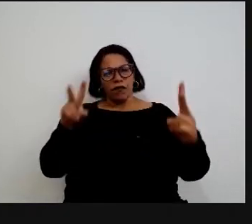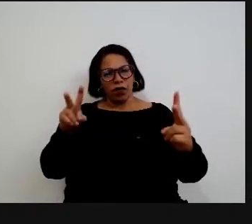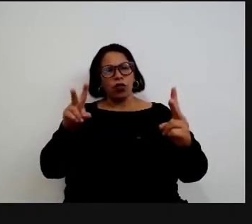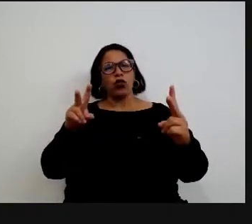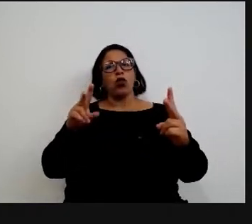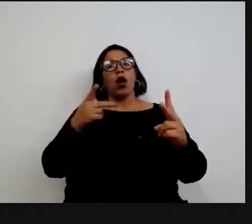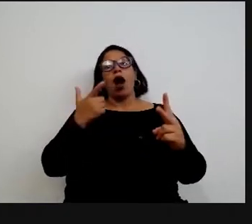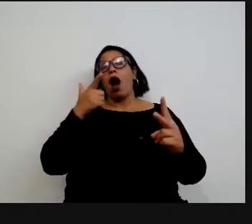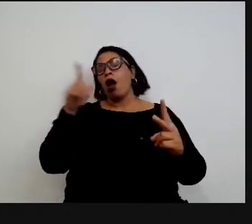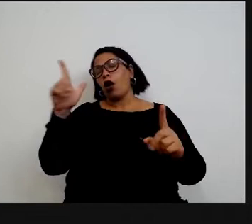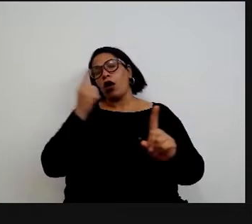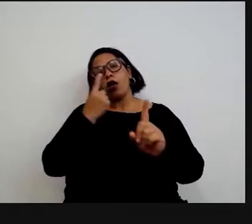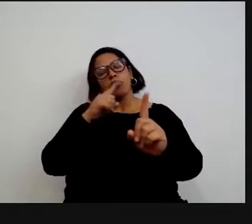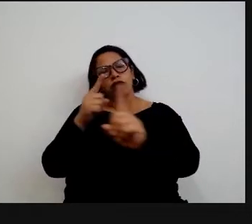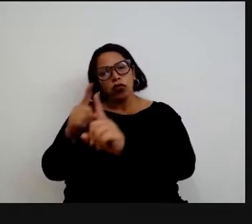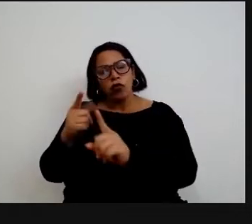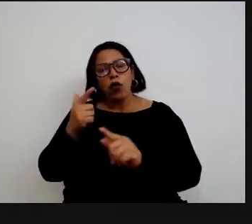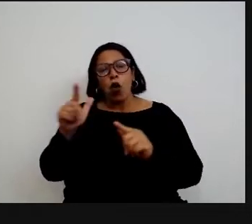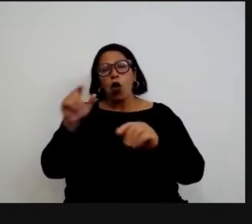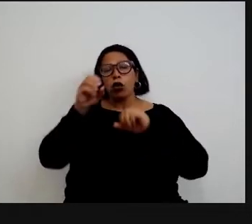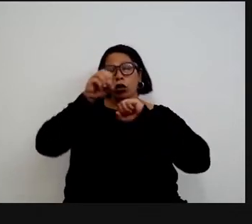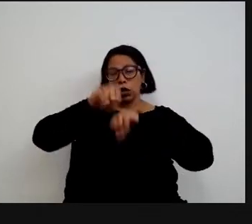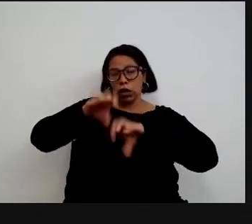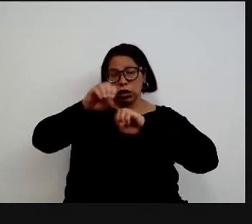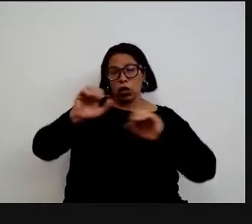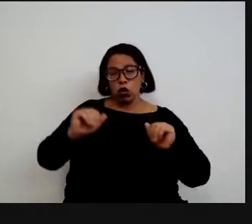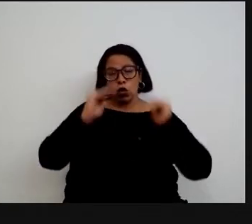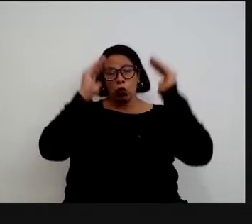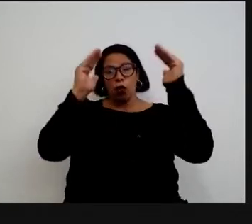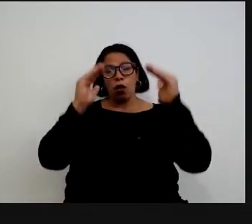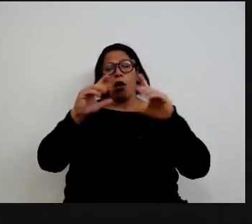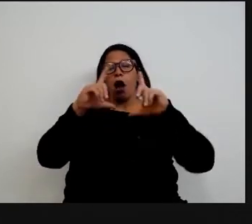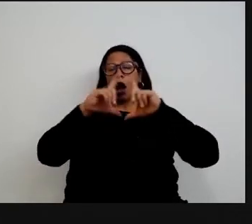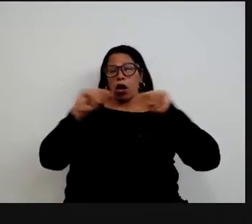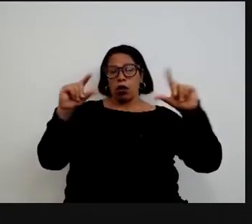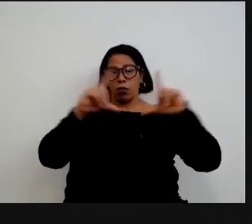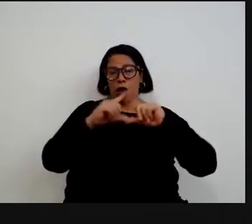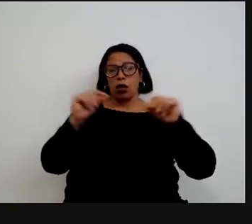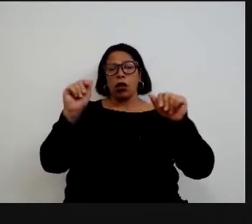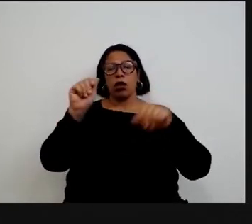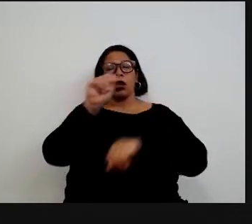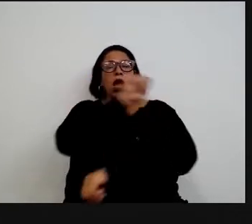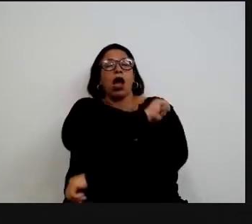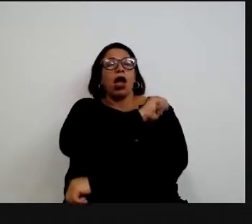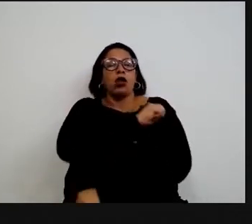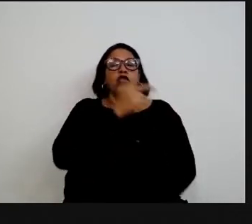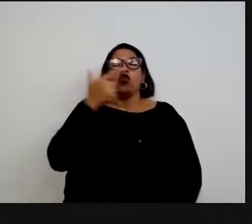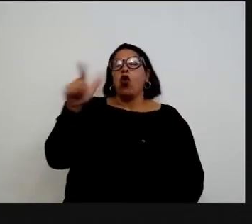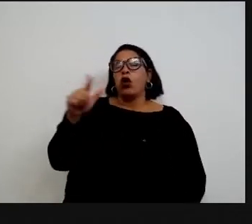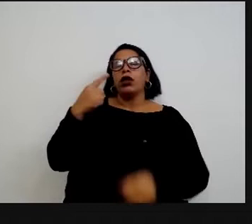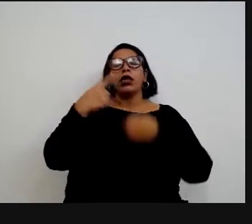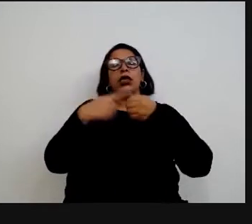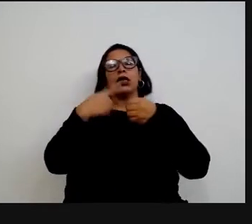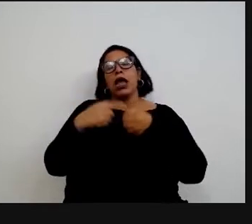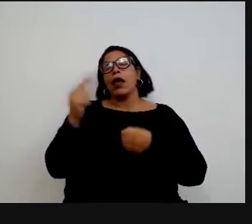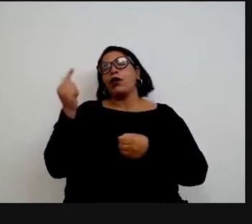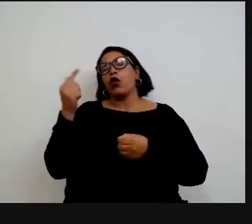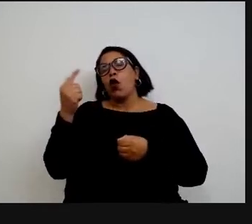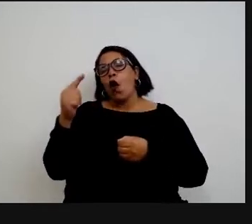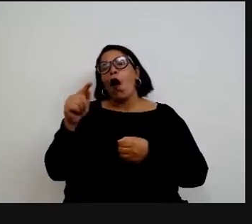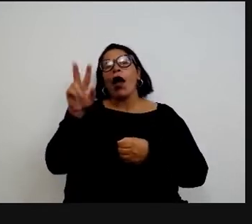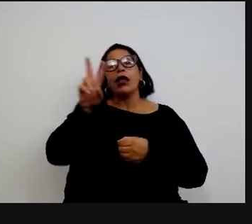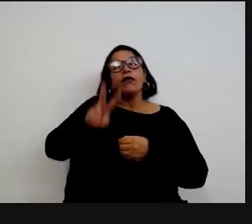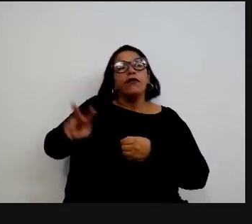Remotamente, que agora é um outro desafio no ensino superior. Na realidade de Brasília, por exemplo, que nós temos alunos que vêm de Formosa, que vêm